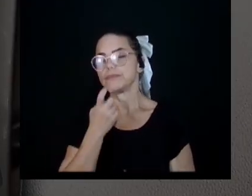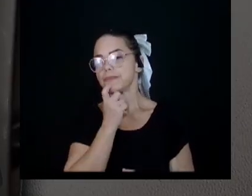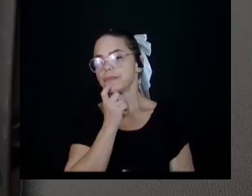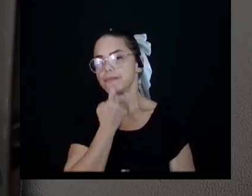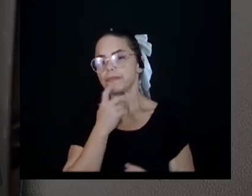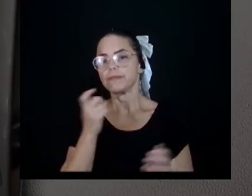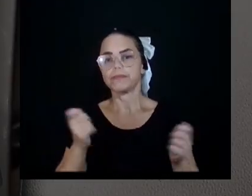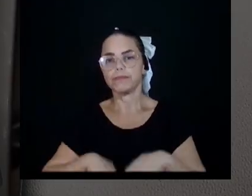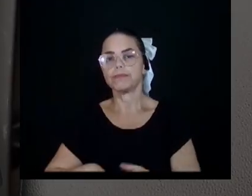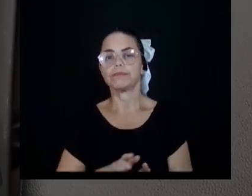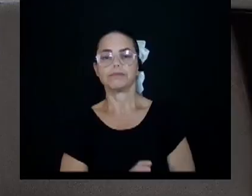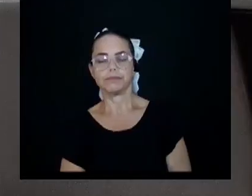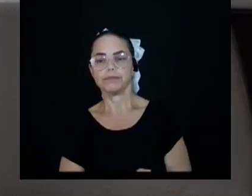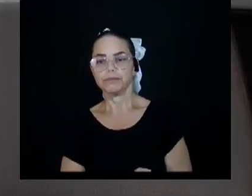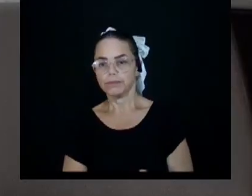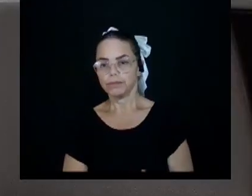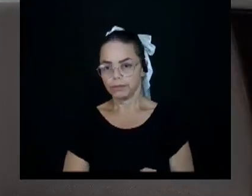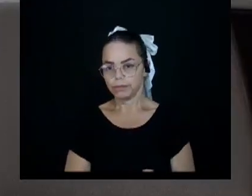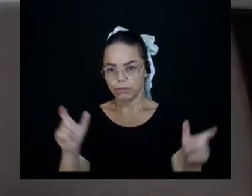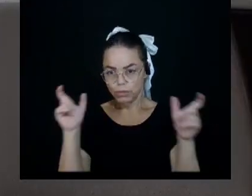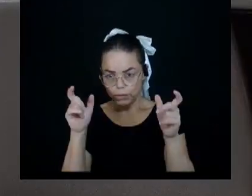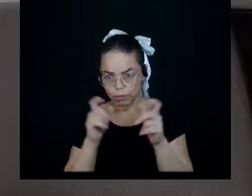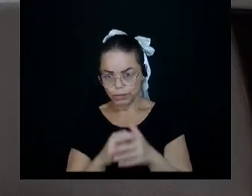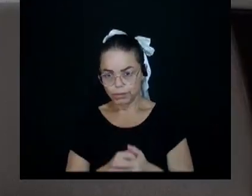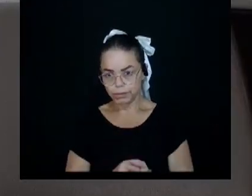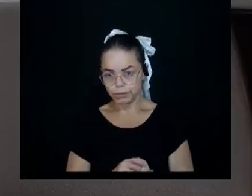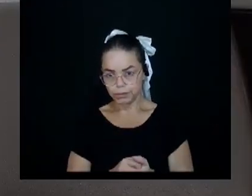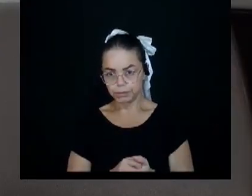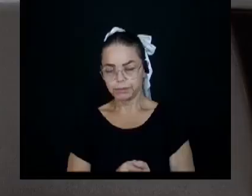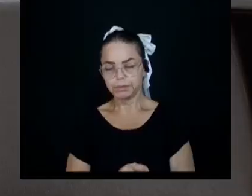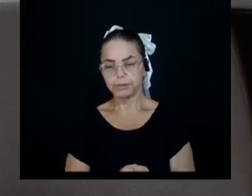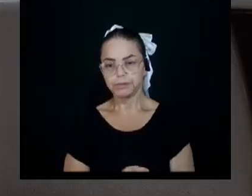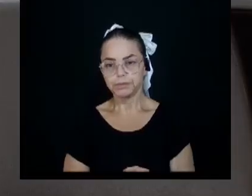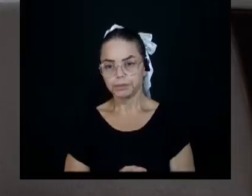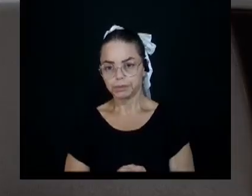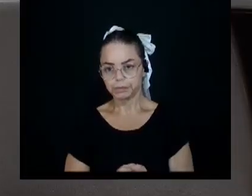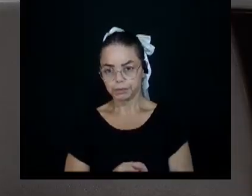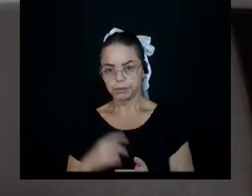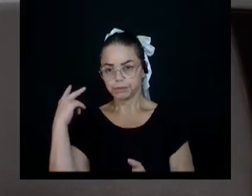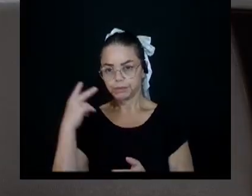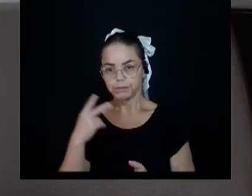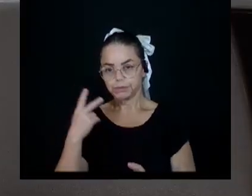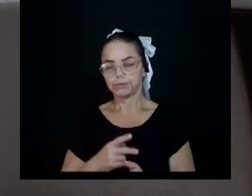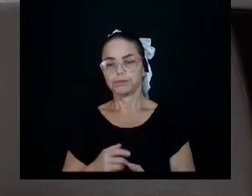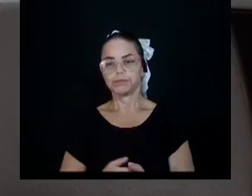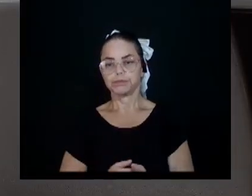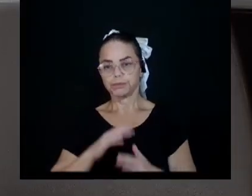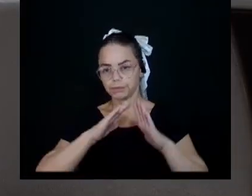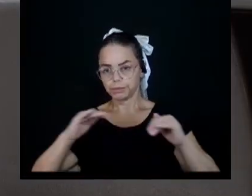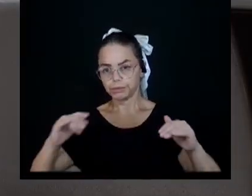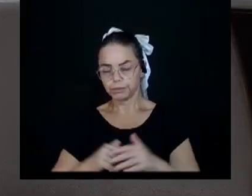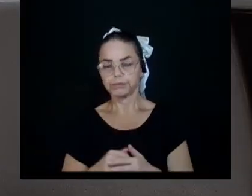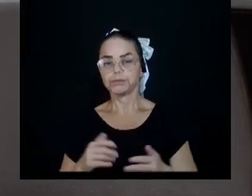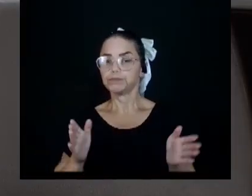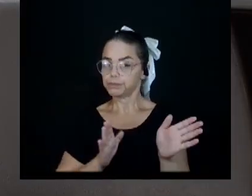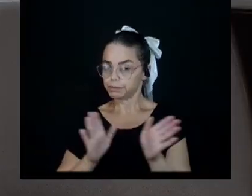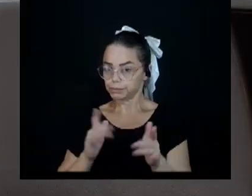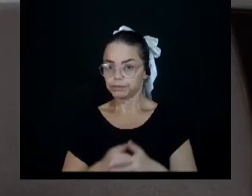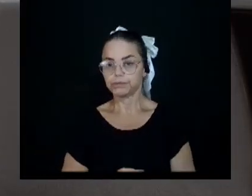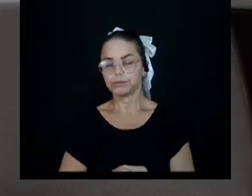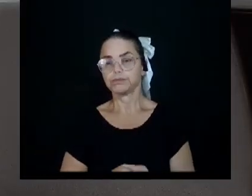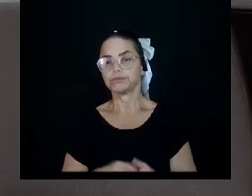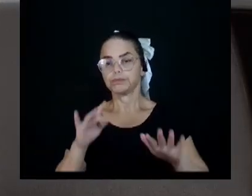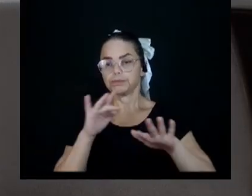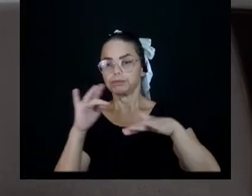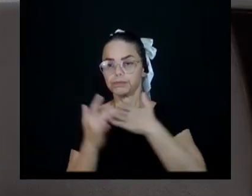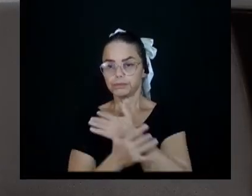de vanguarda nessa discussão. E, vereador, cada vez mais, né, as crianças têm mais acesso hoje às redes sociais, à internet,